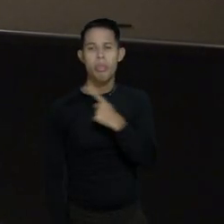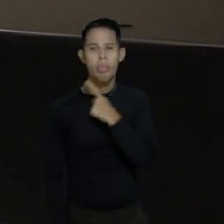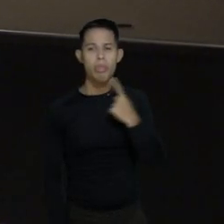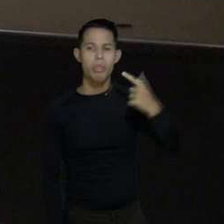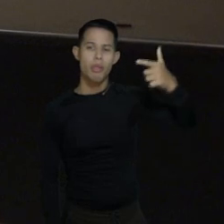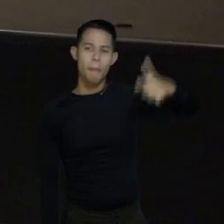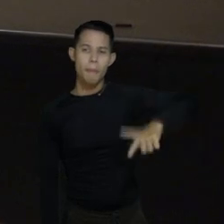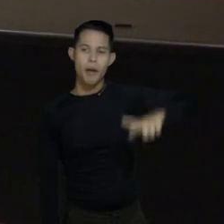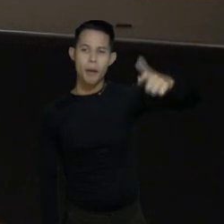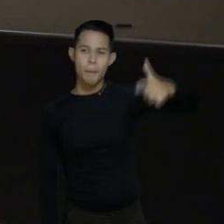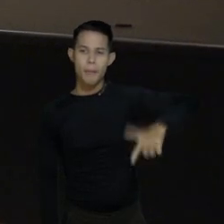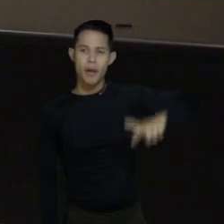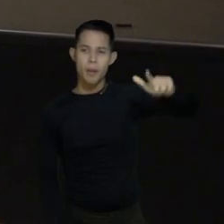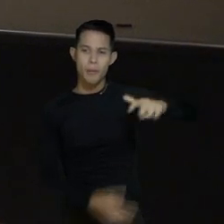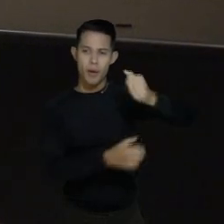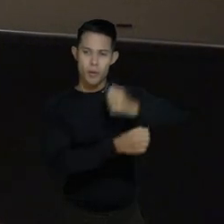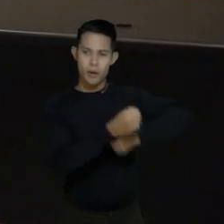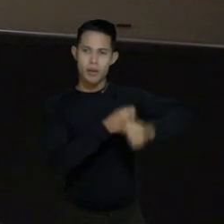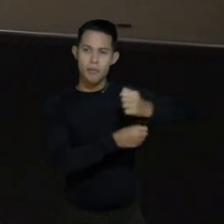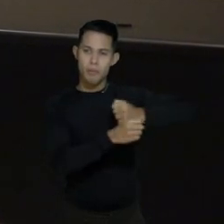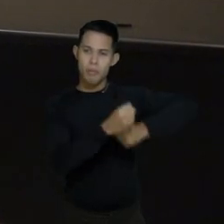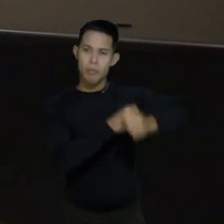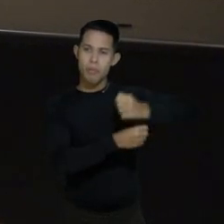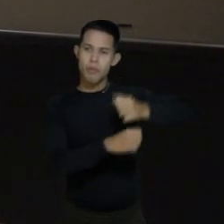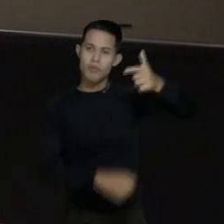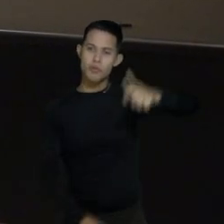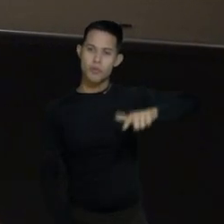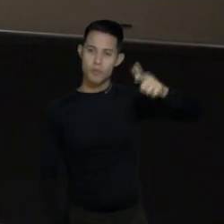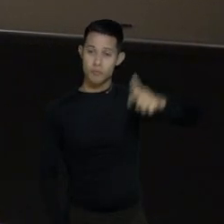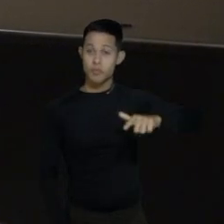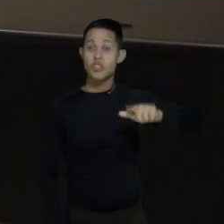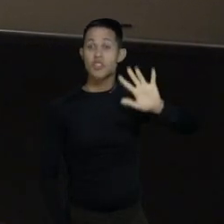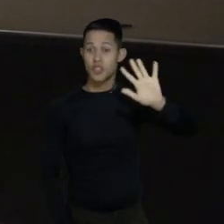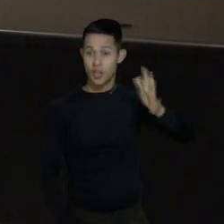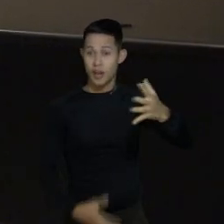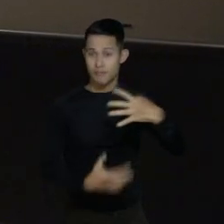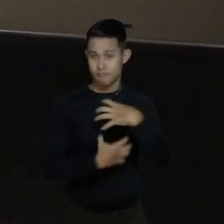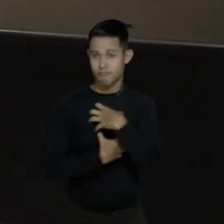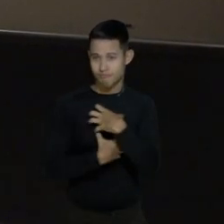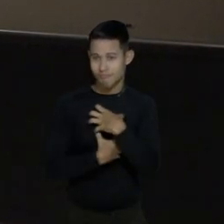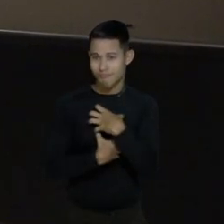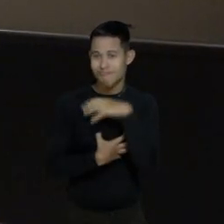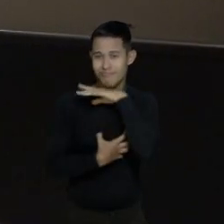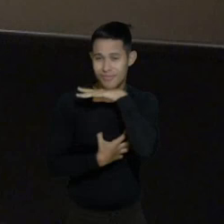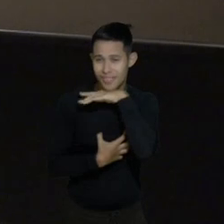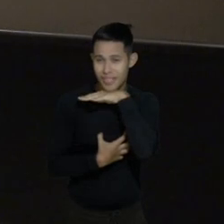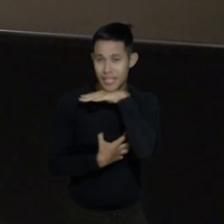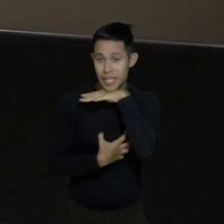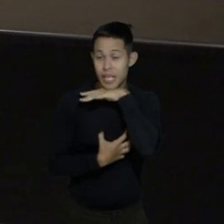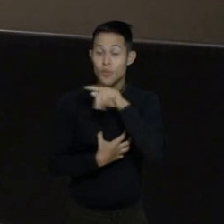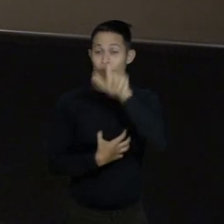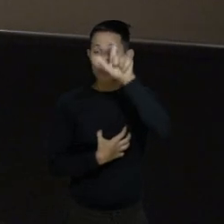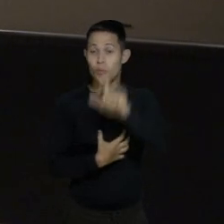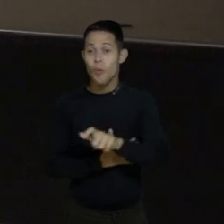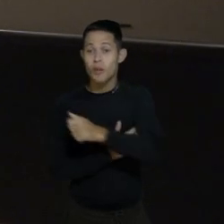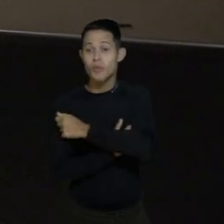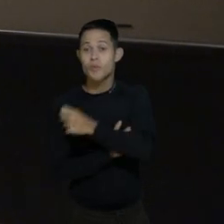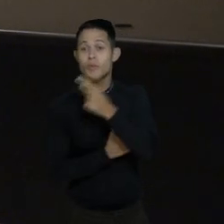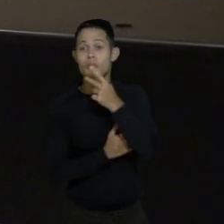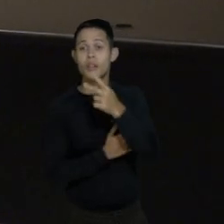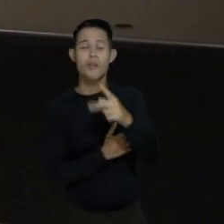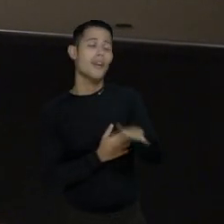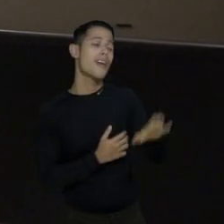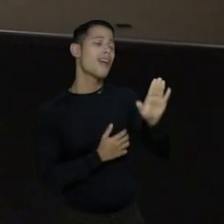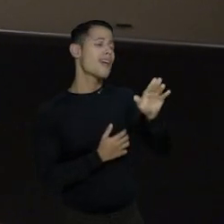de 15 anos então já se sente mal para caramba e um dia ele chegou e foi falar para elas que ele ia embora que ele ia